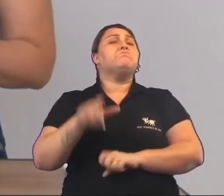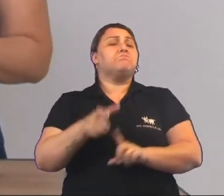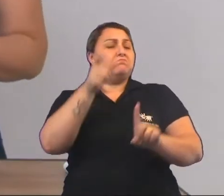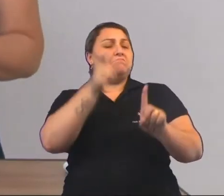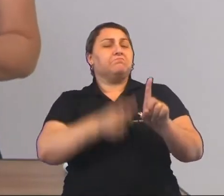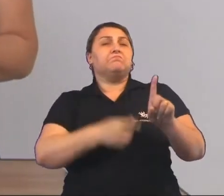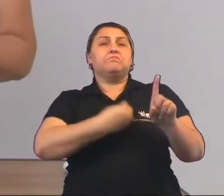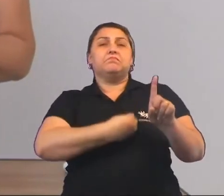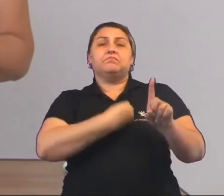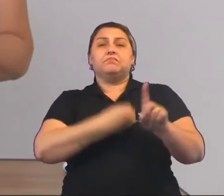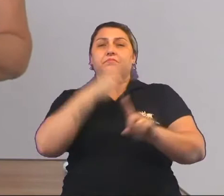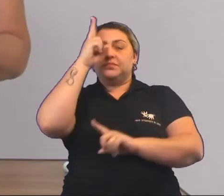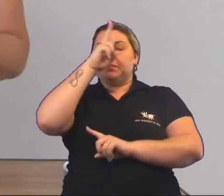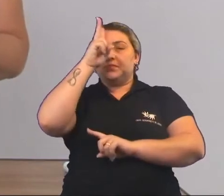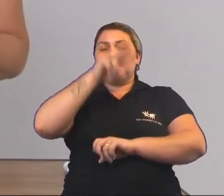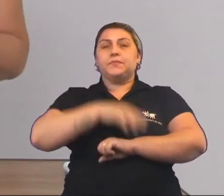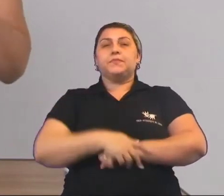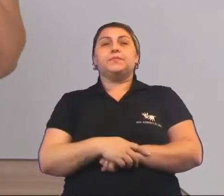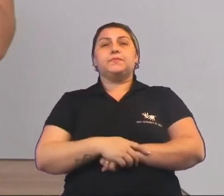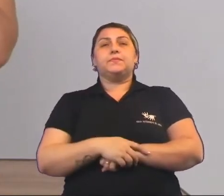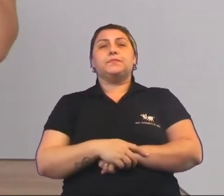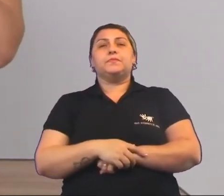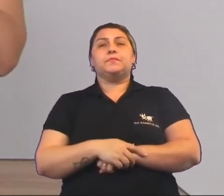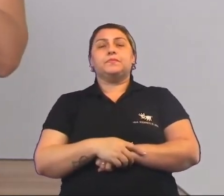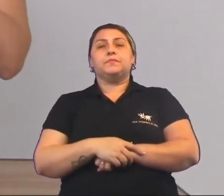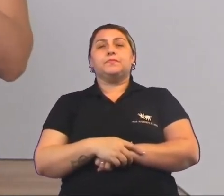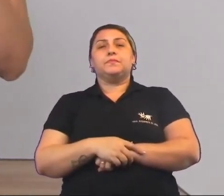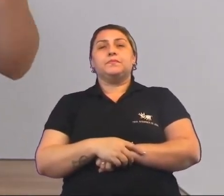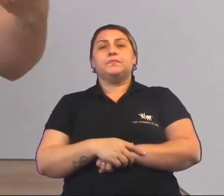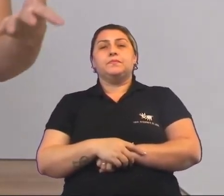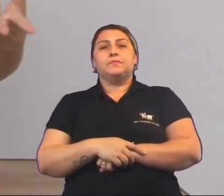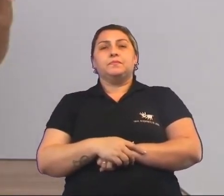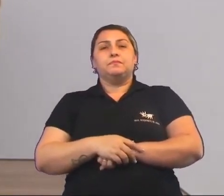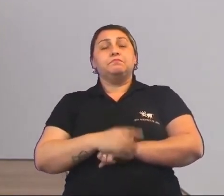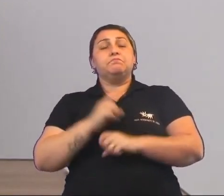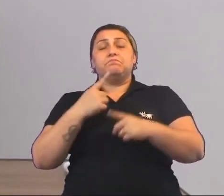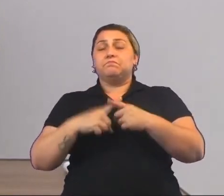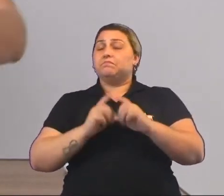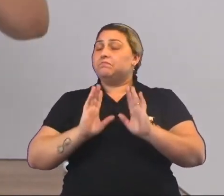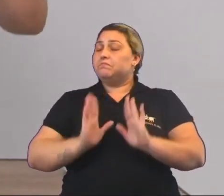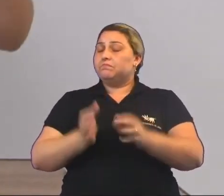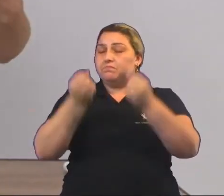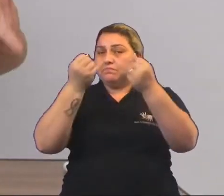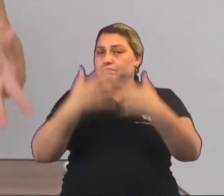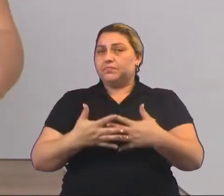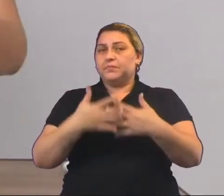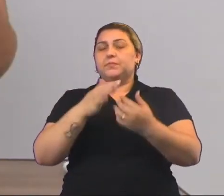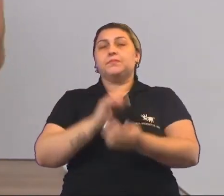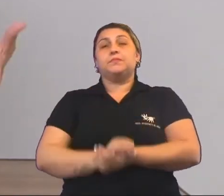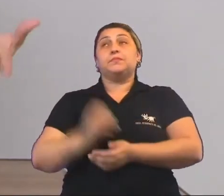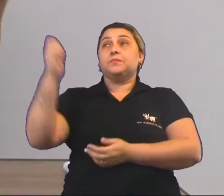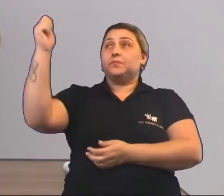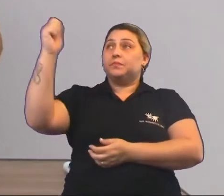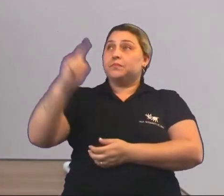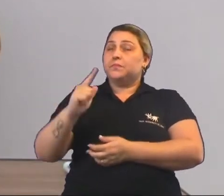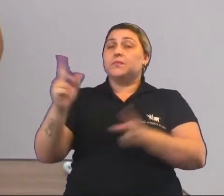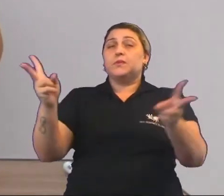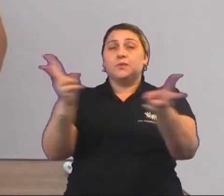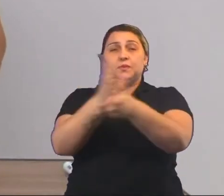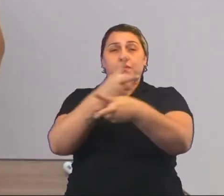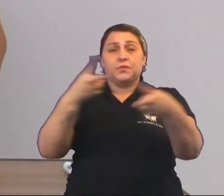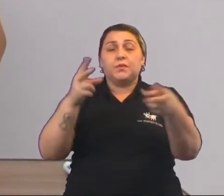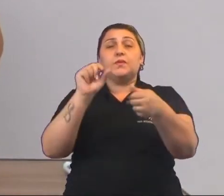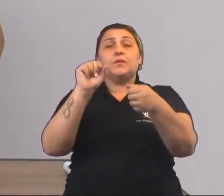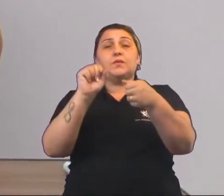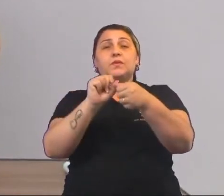as personagens? E aí? Eu vou grifar para vocês, porque nós já falamos aqui, né? O sol e o vento. Então, eu vou só